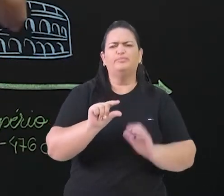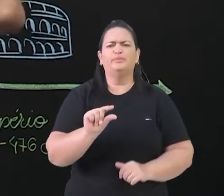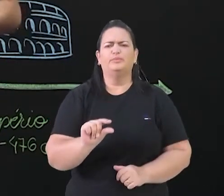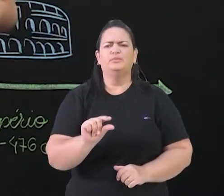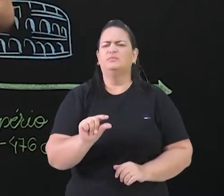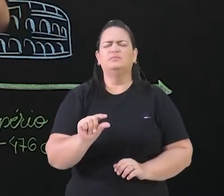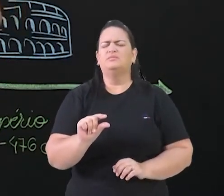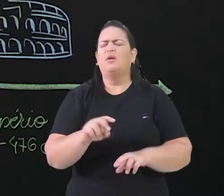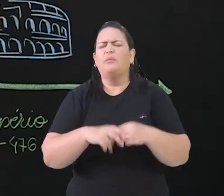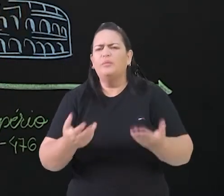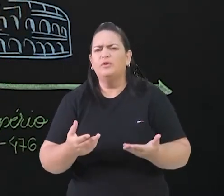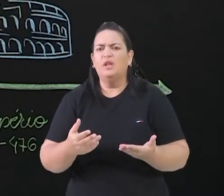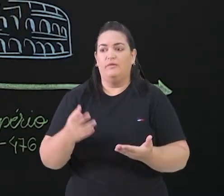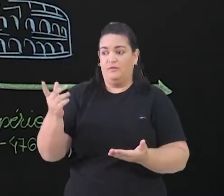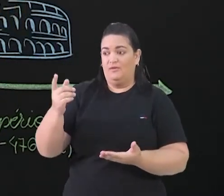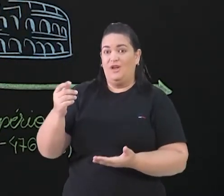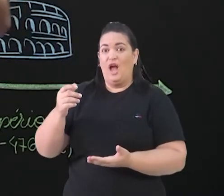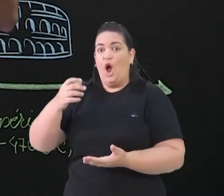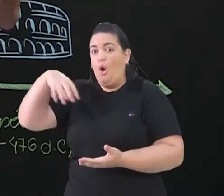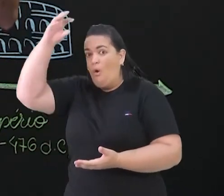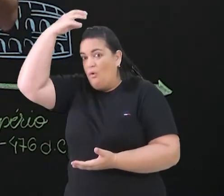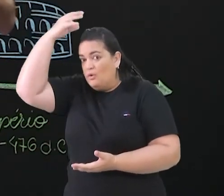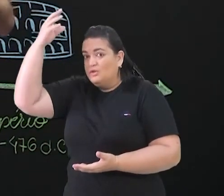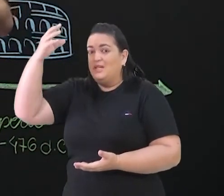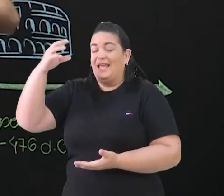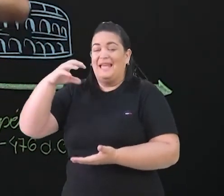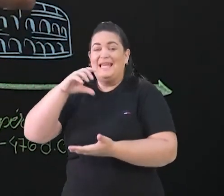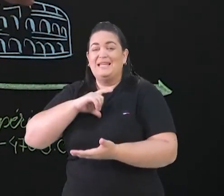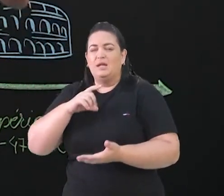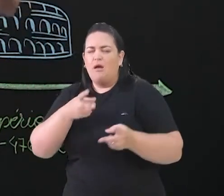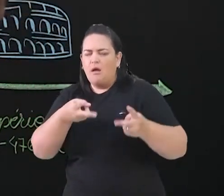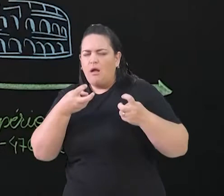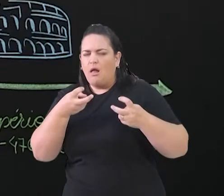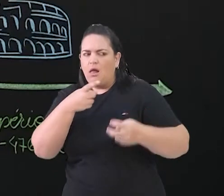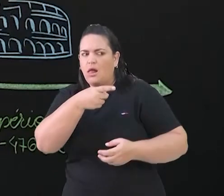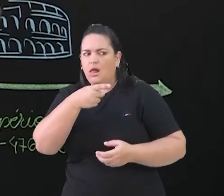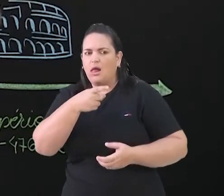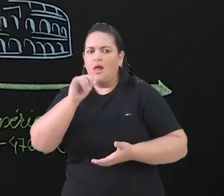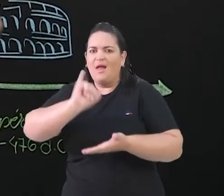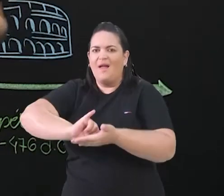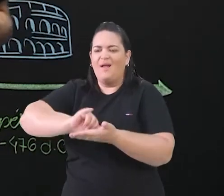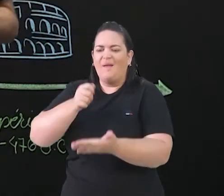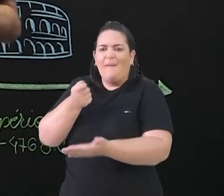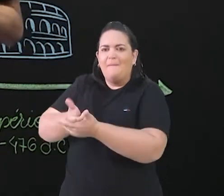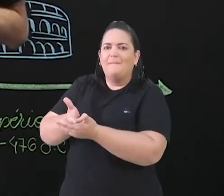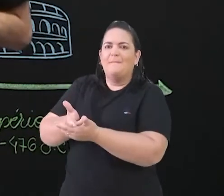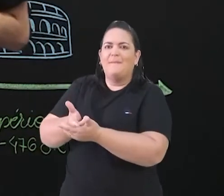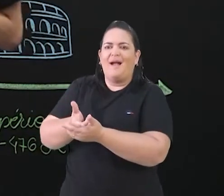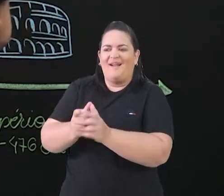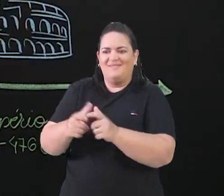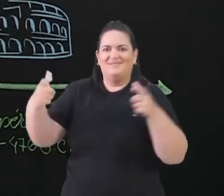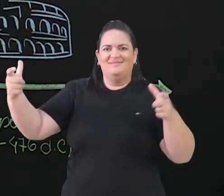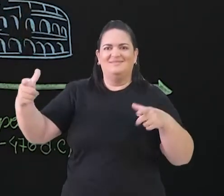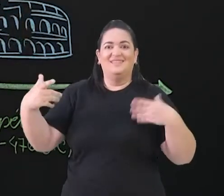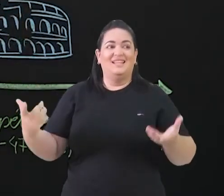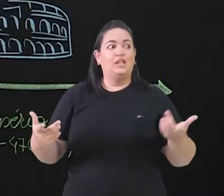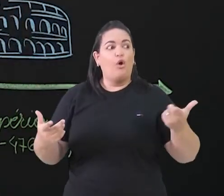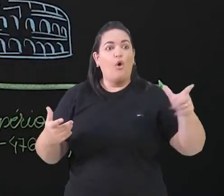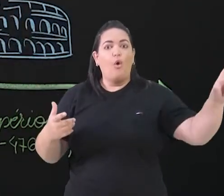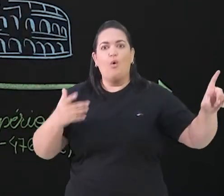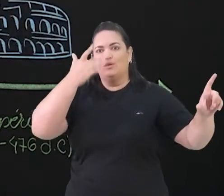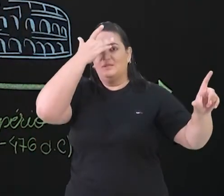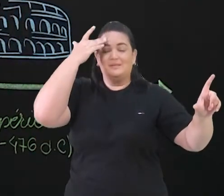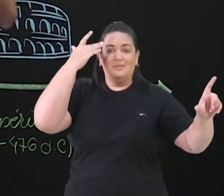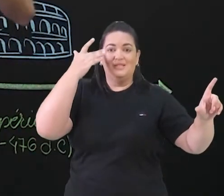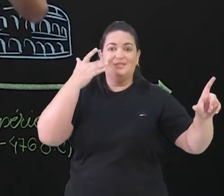tinham interesse em cobrar impostos e conquistar outras áreas para aumentar o poder de suas posses, e com isso essa noção de cidadania ela